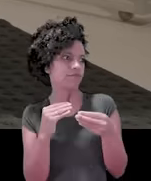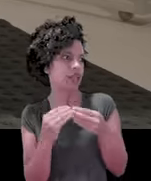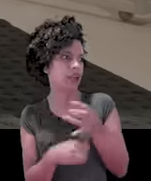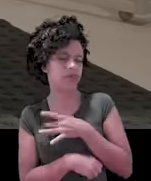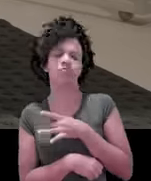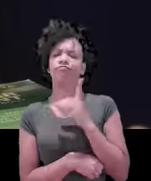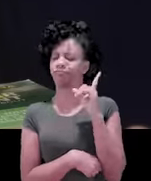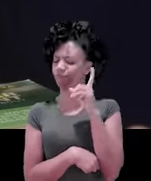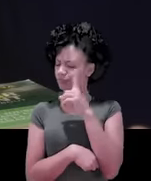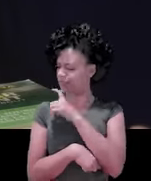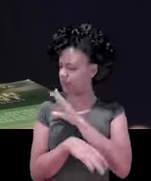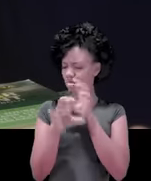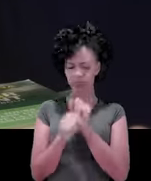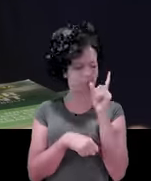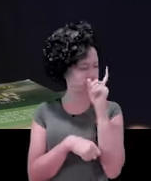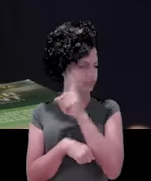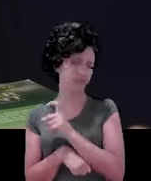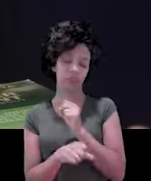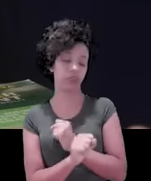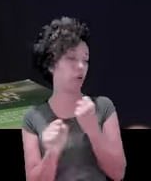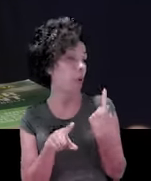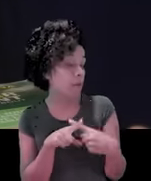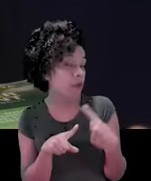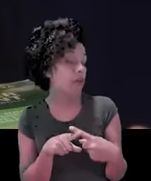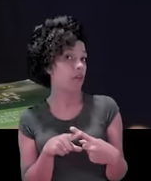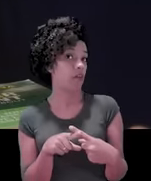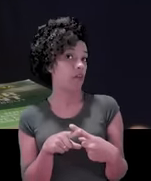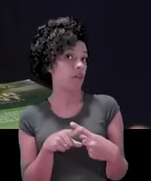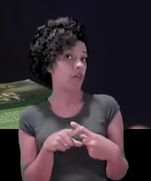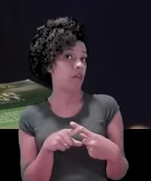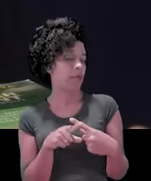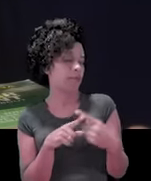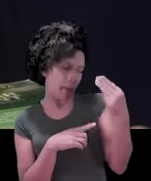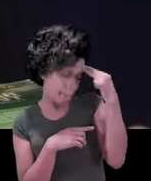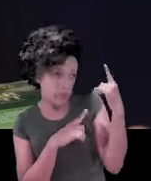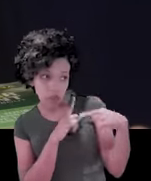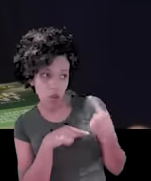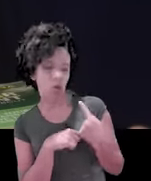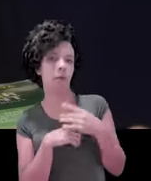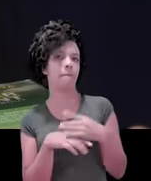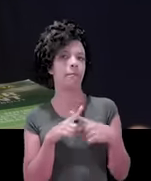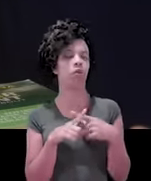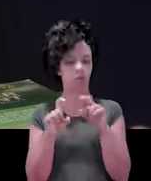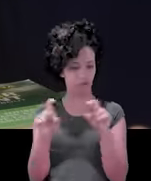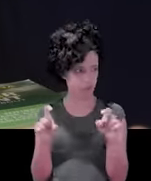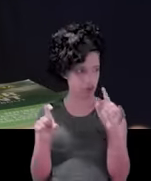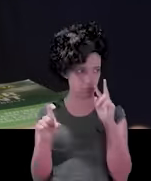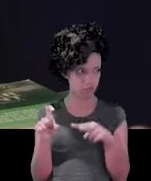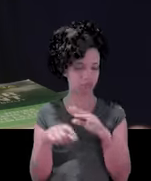era difícil abra Charme difícil porque a tua mente ela é muito louca hoje eu ouvi uma frase